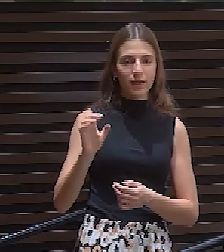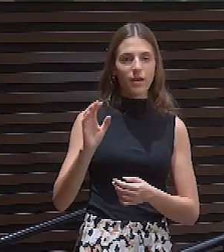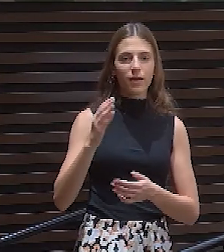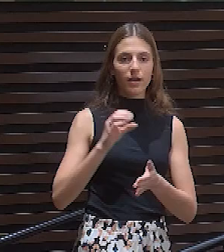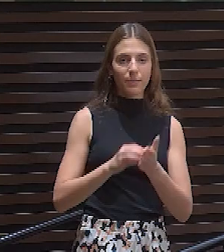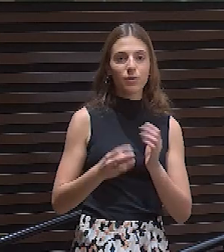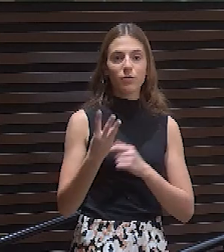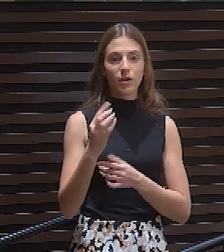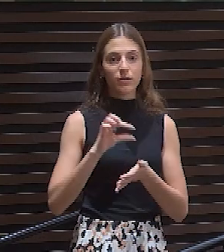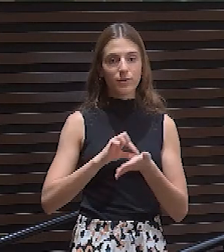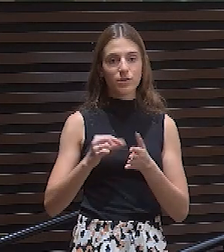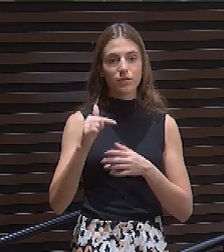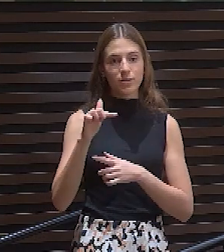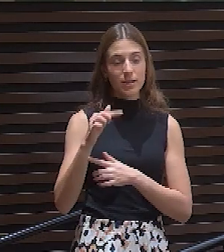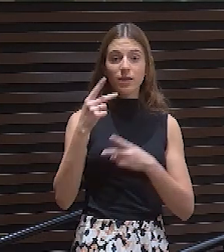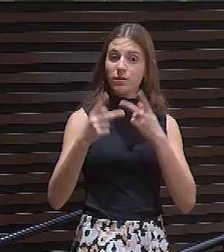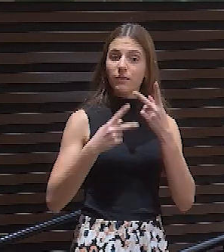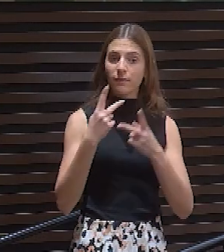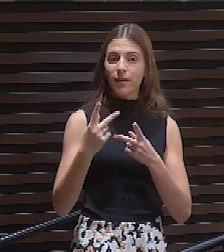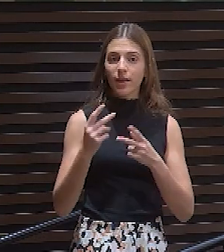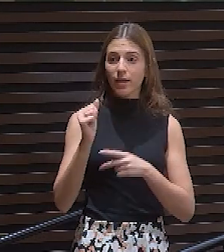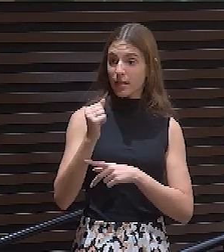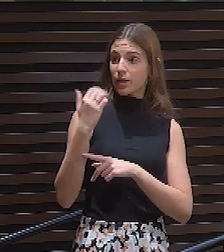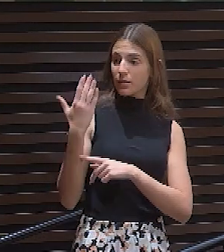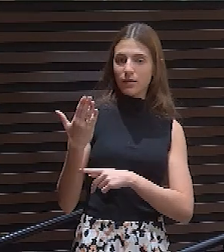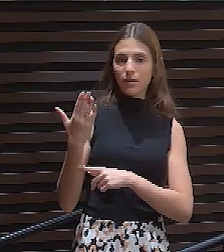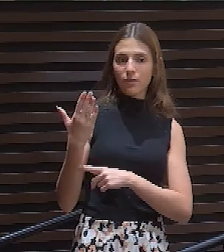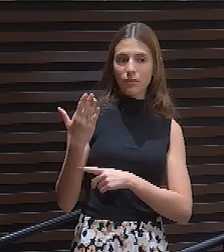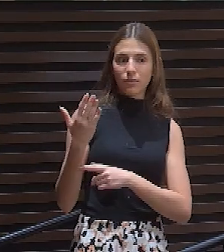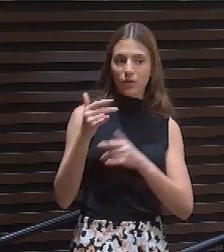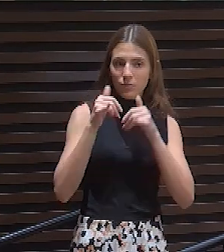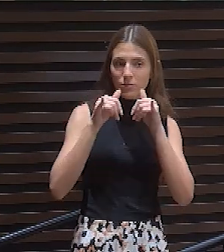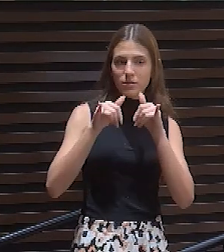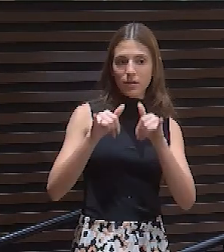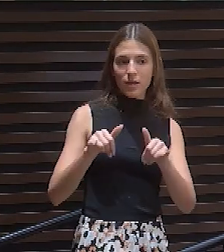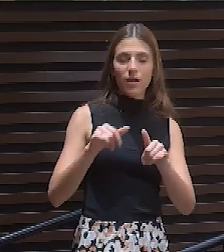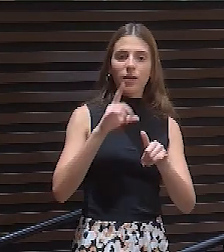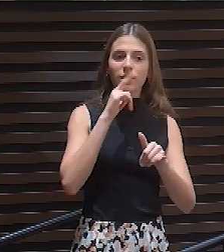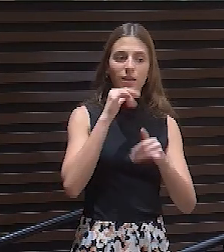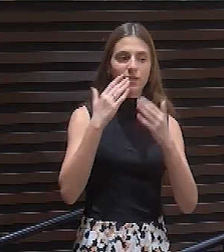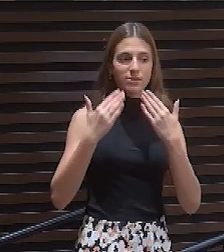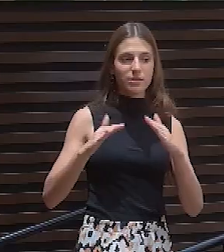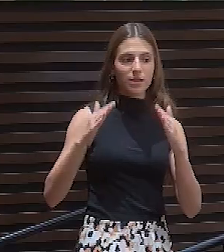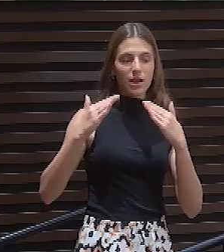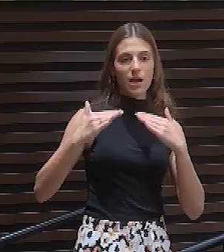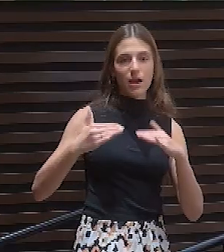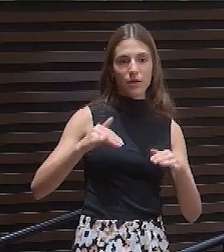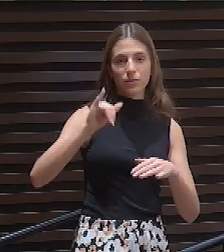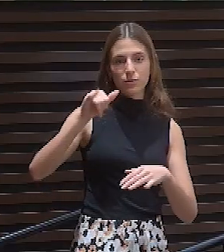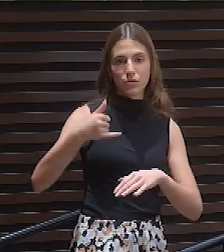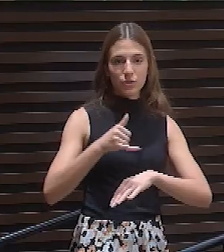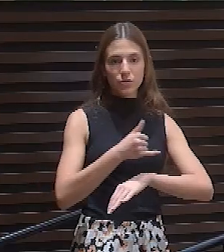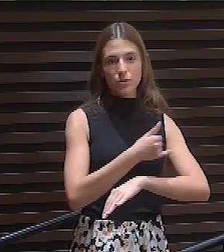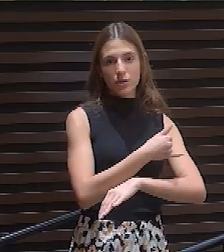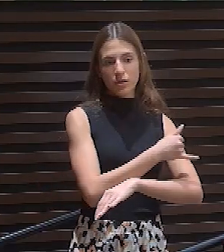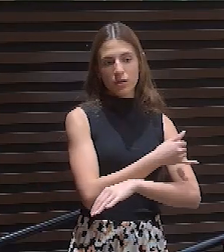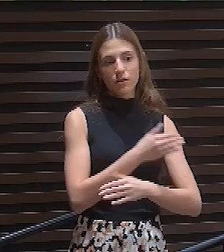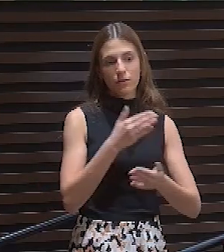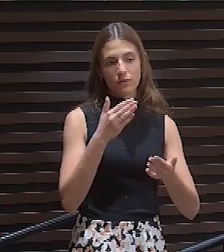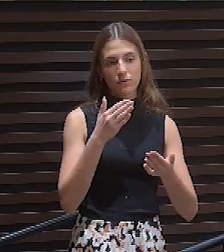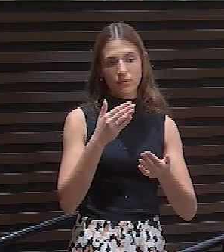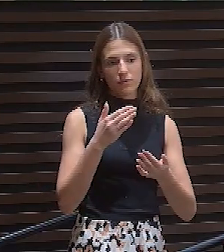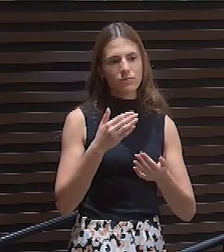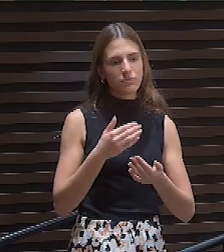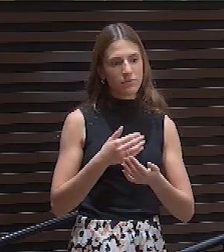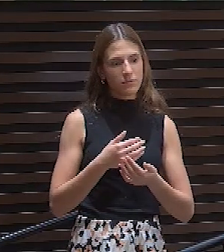então lhes direis que as águas do Jordão foram cortadas diante da arca da aliança